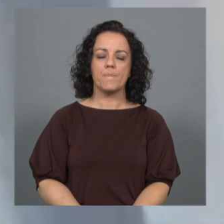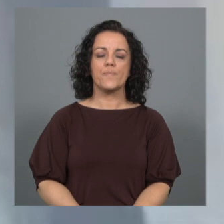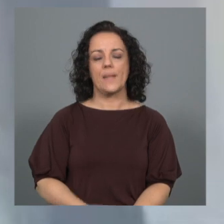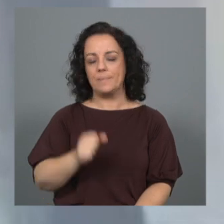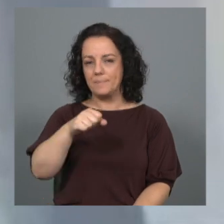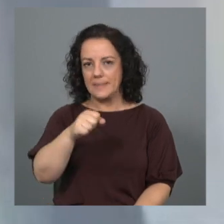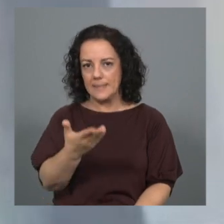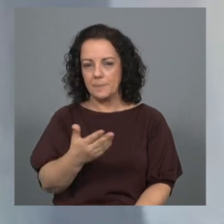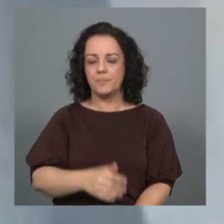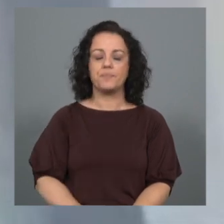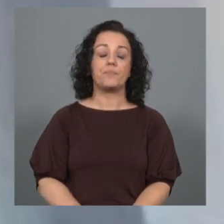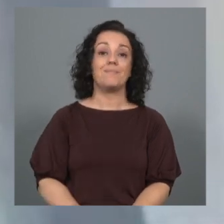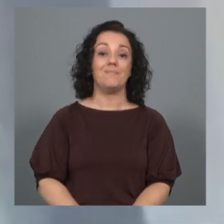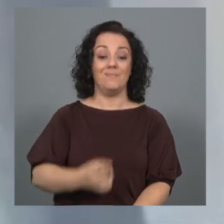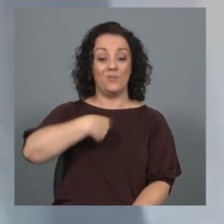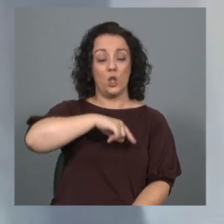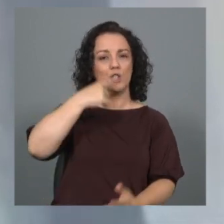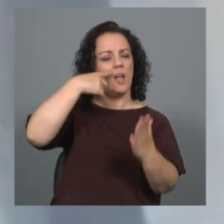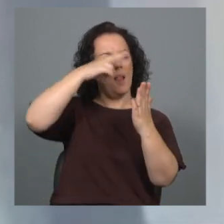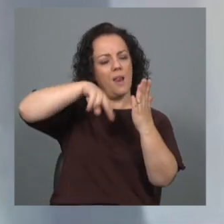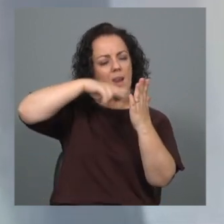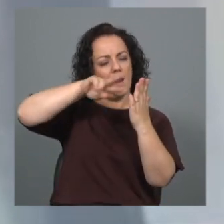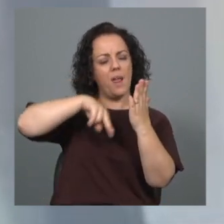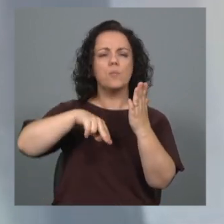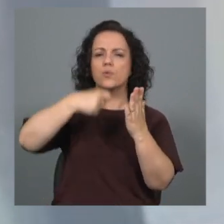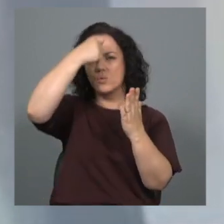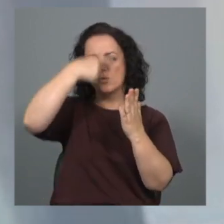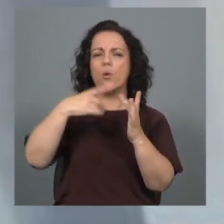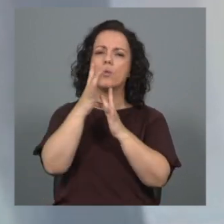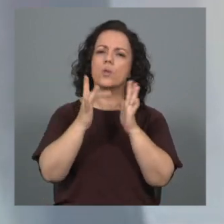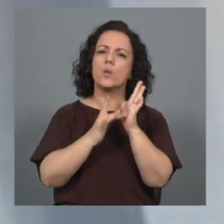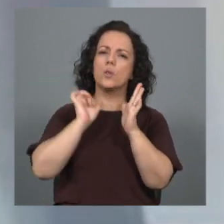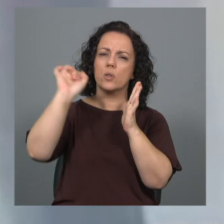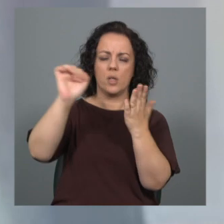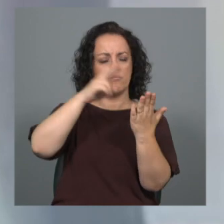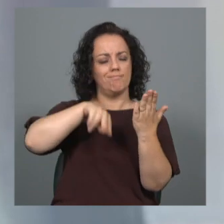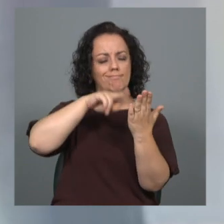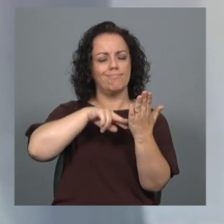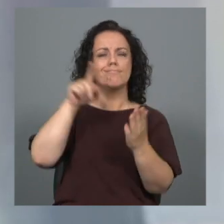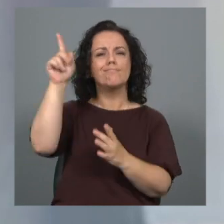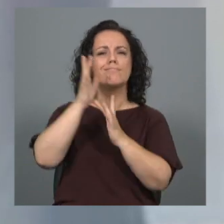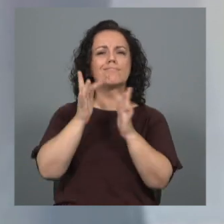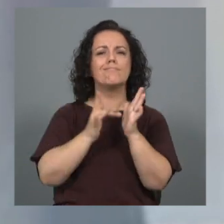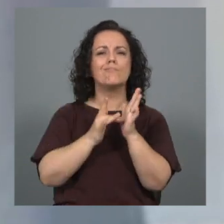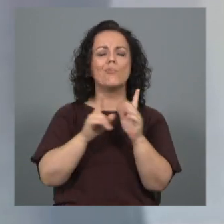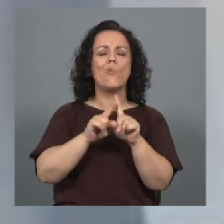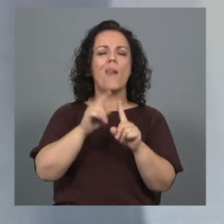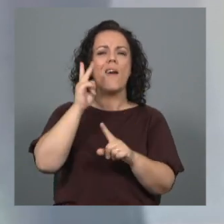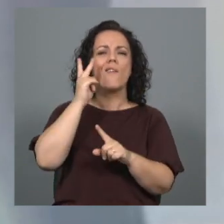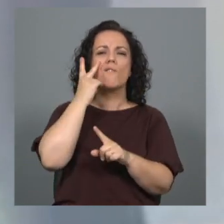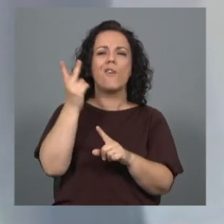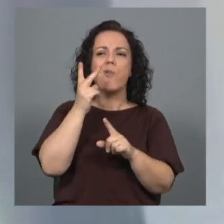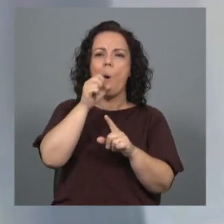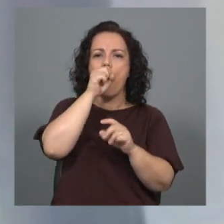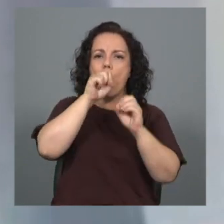Exatamente. Quando nós lemos os Evangelhos e vemos a vida de Cristo, ele nunca viveu numa bolha. Ainda que hoje em dia viver